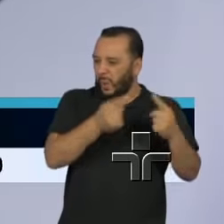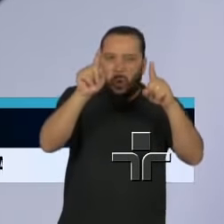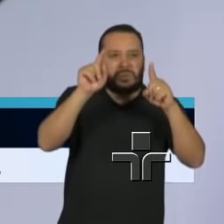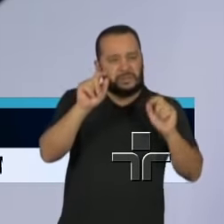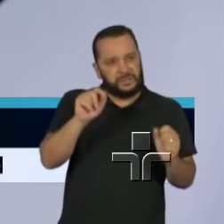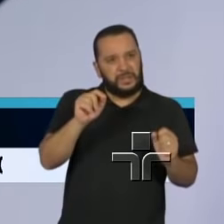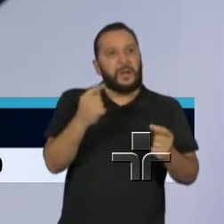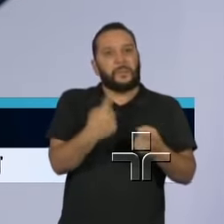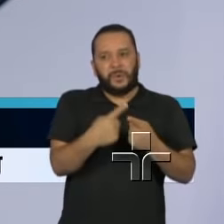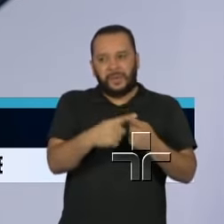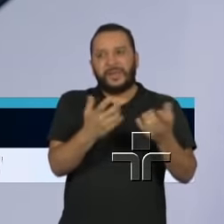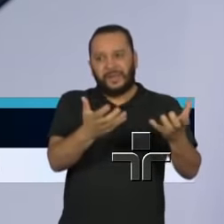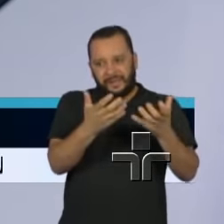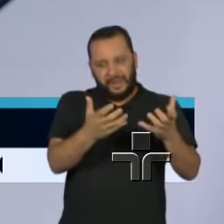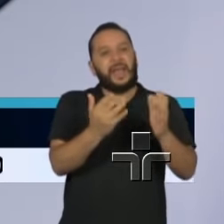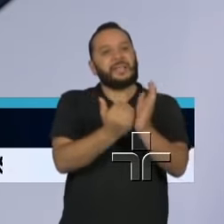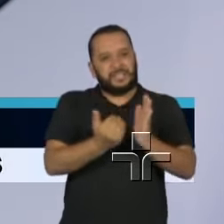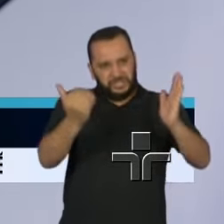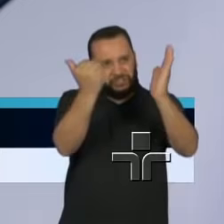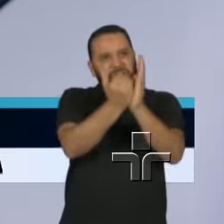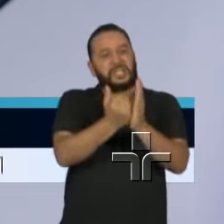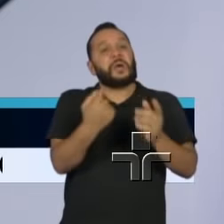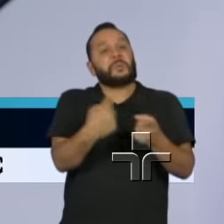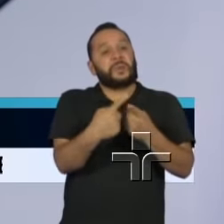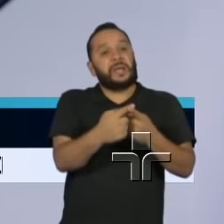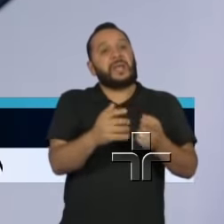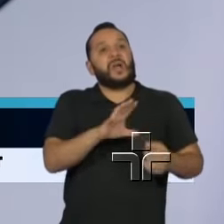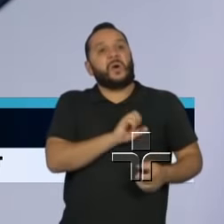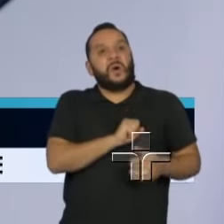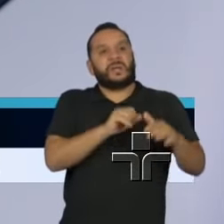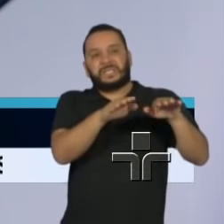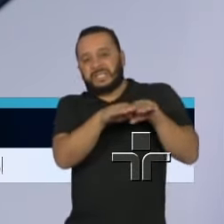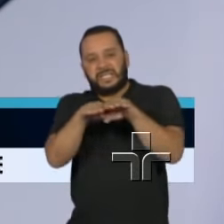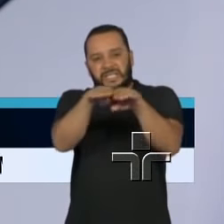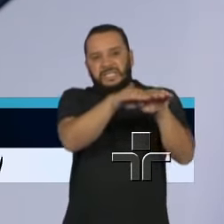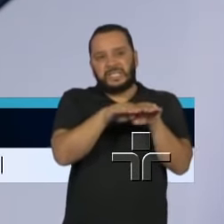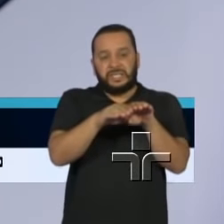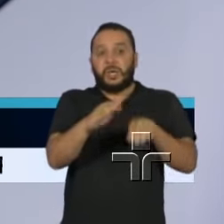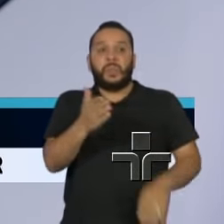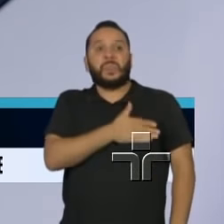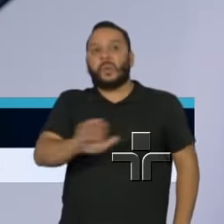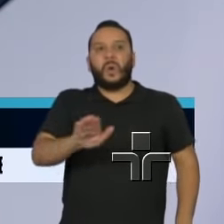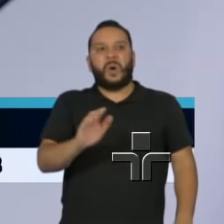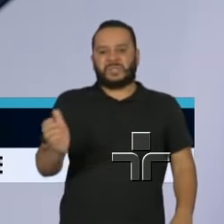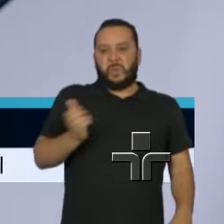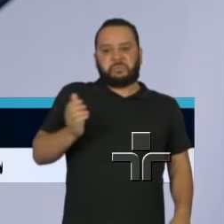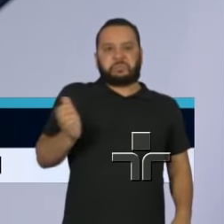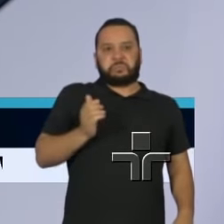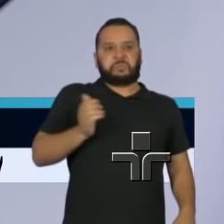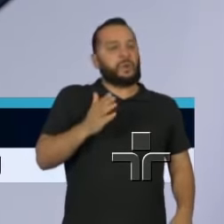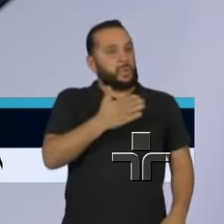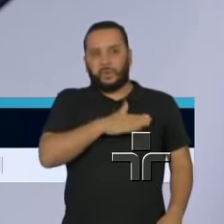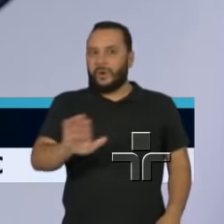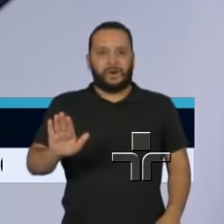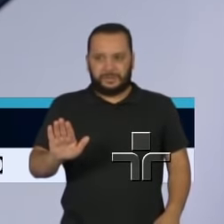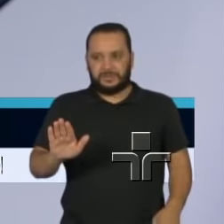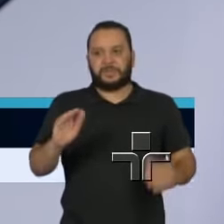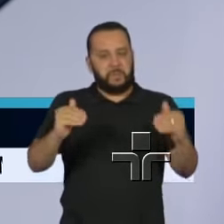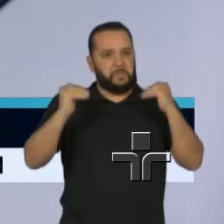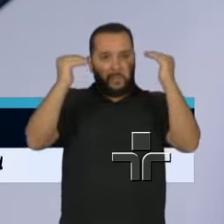maior igualdade e, digamos, não ostentação da riqueza. Eu li uma matéria interessante na BBC de que